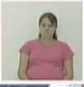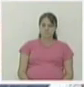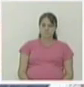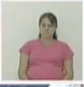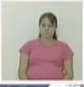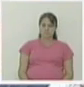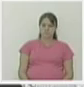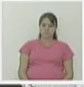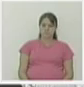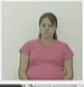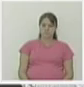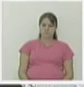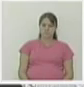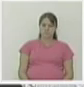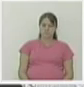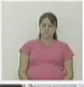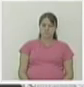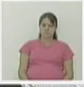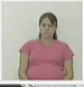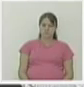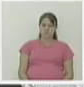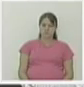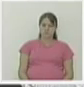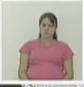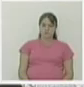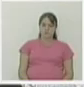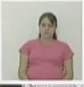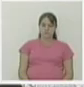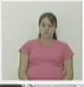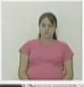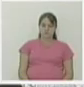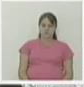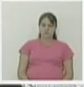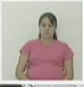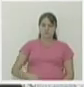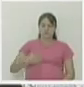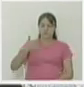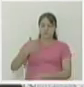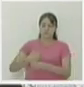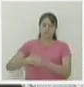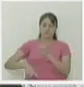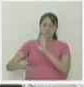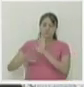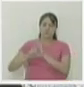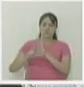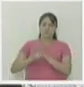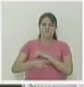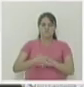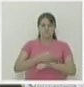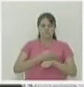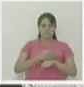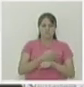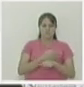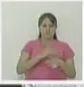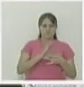Ele disse isso a Nicodemos, que era doutor da lei, que foi procurar Jesus de noite.